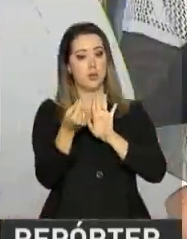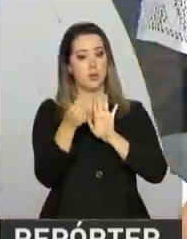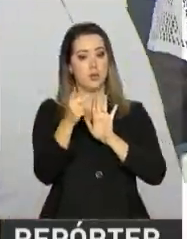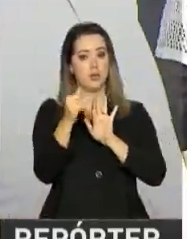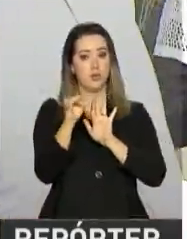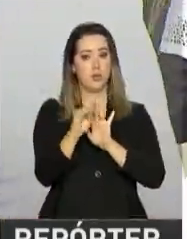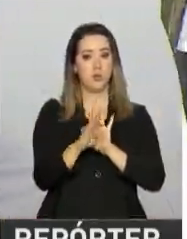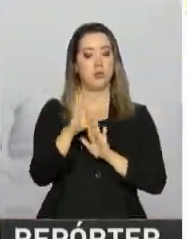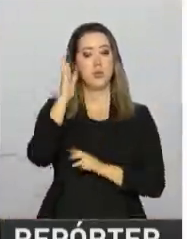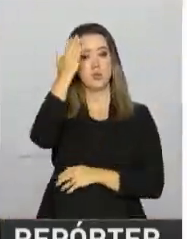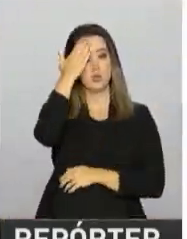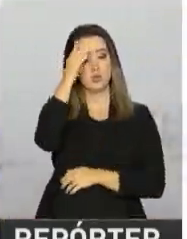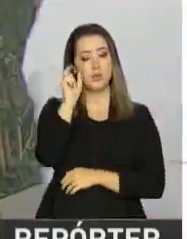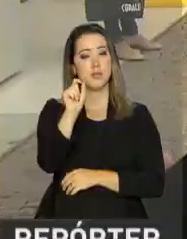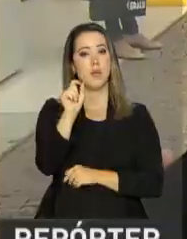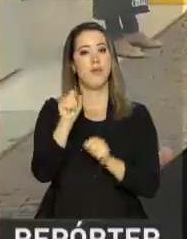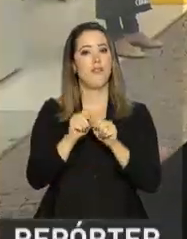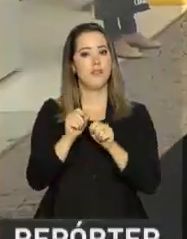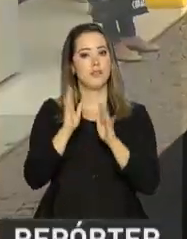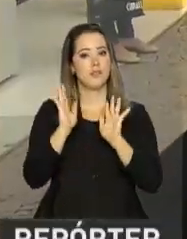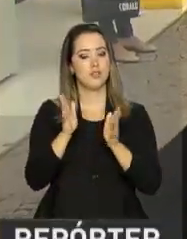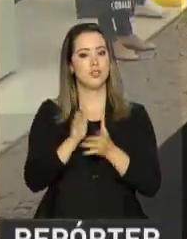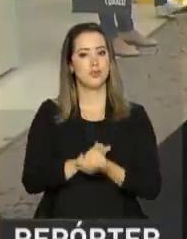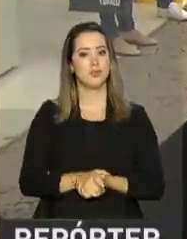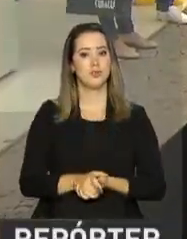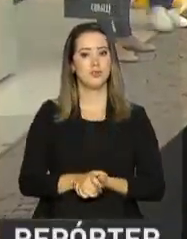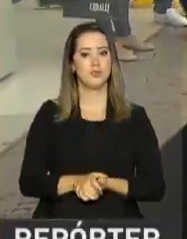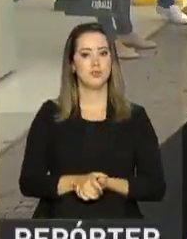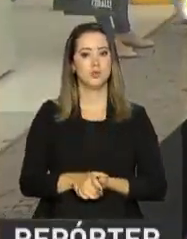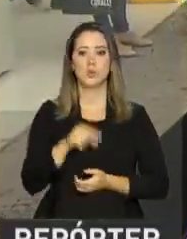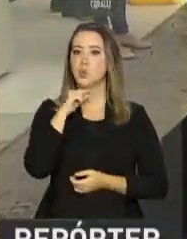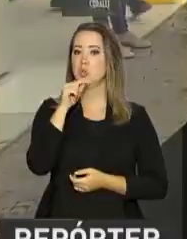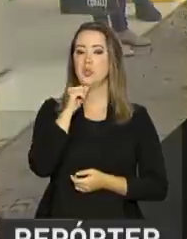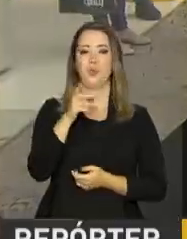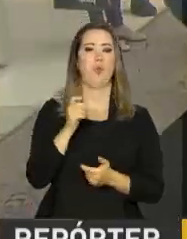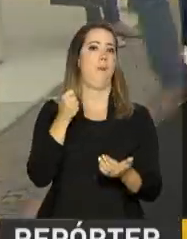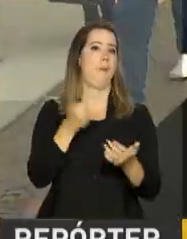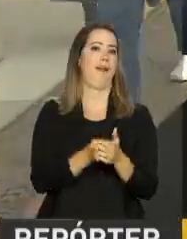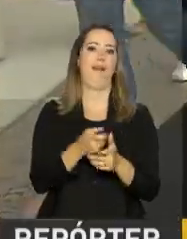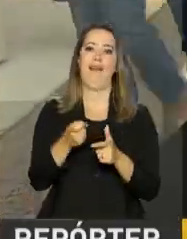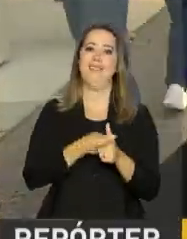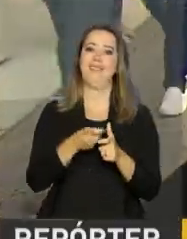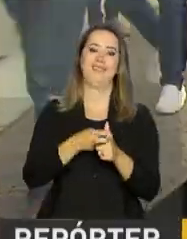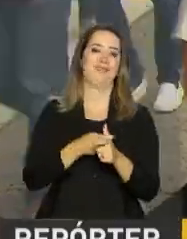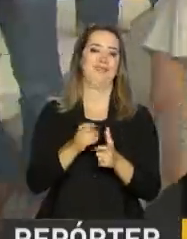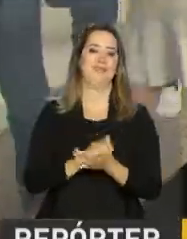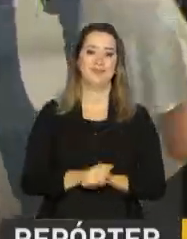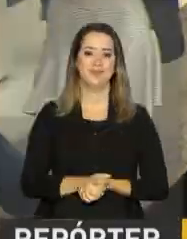Ele já sabe o que vai fazer. Ah, sim, sem dúvida. Pagar as dívidas.